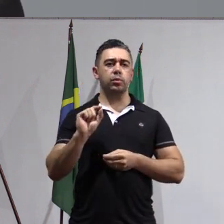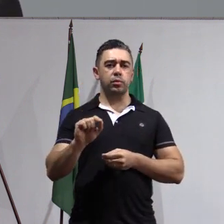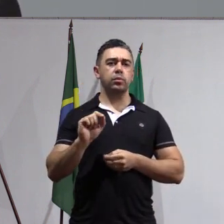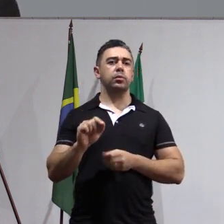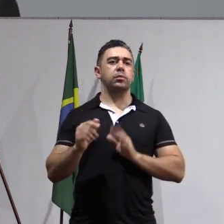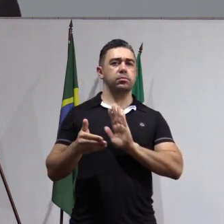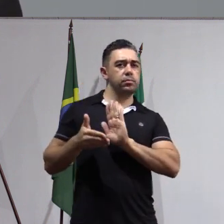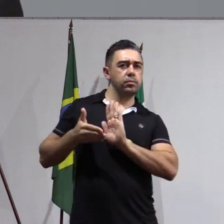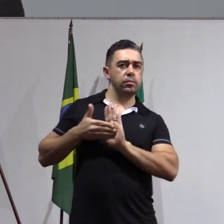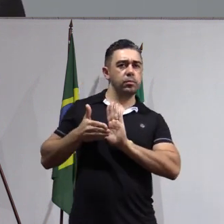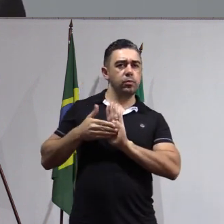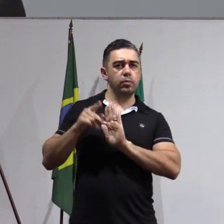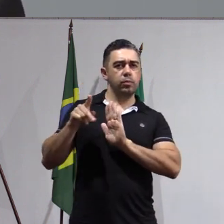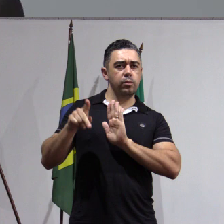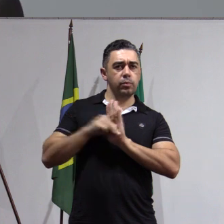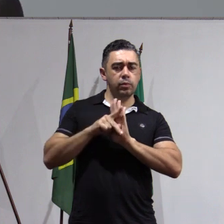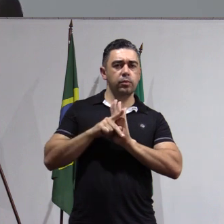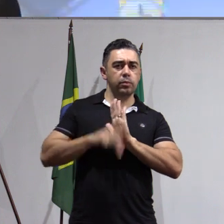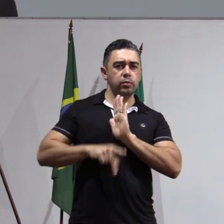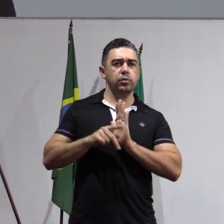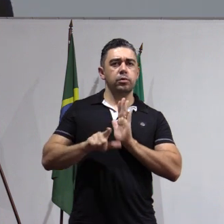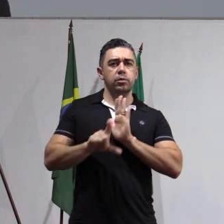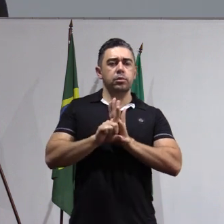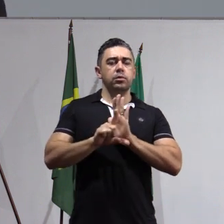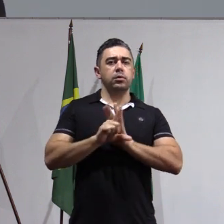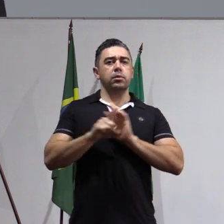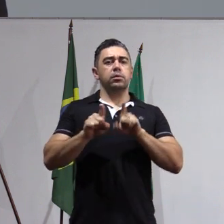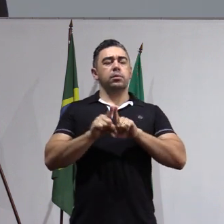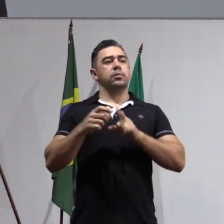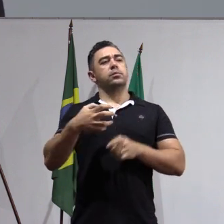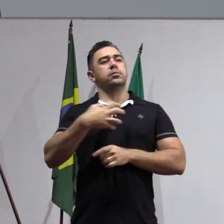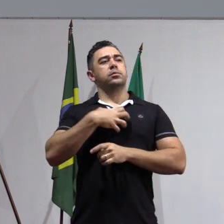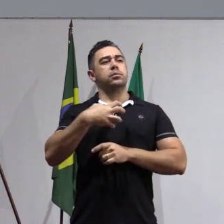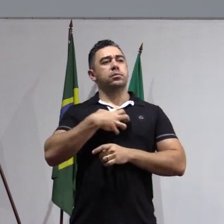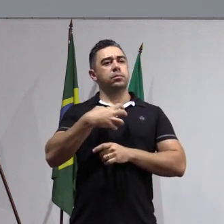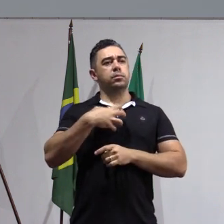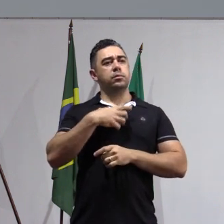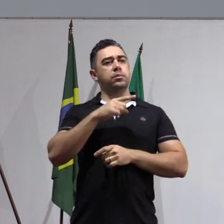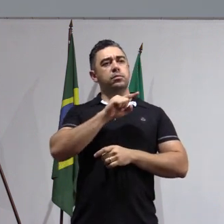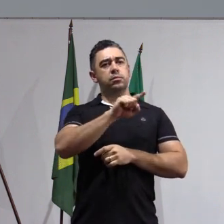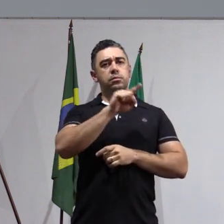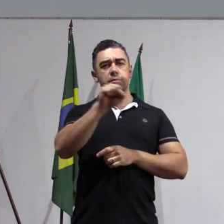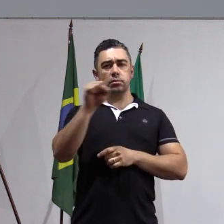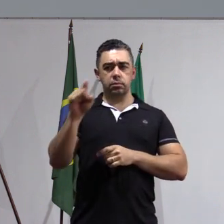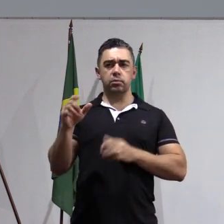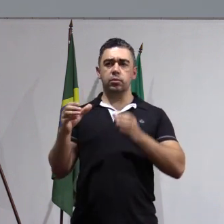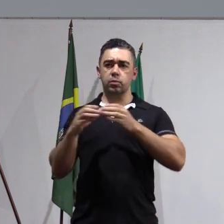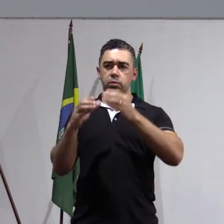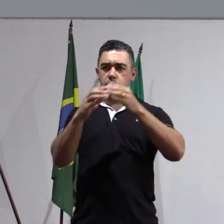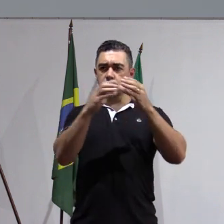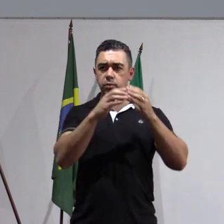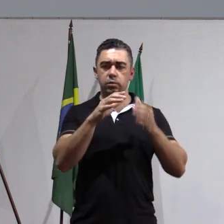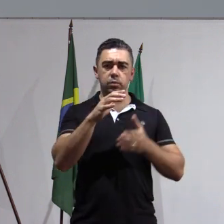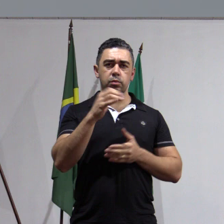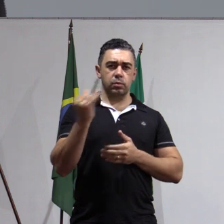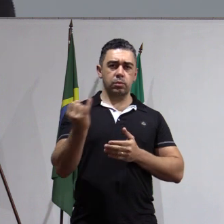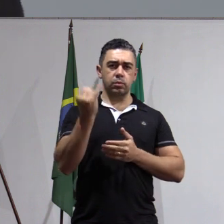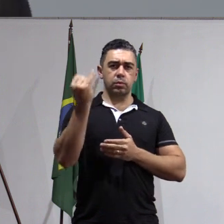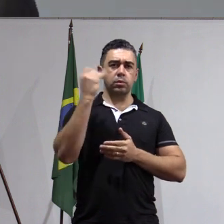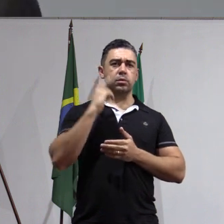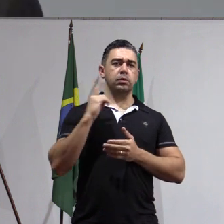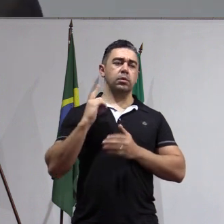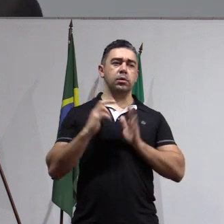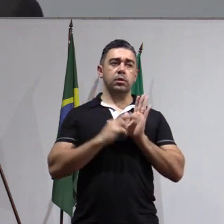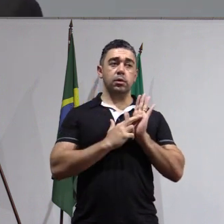dessa proposta e também dos sentimentos que setores importantes, representativos